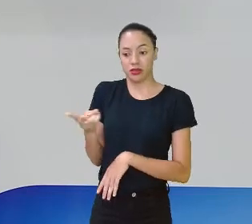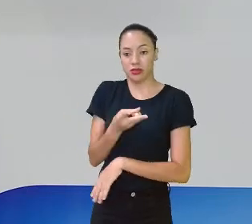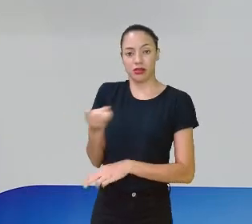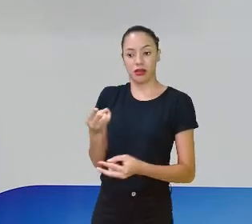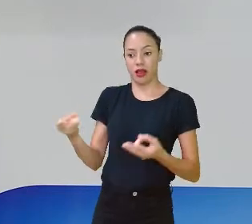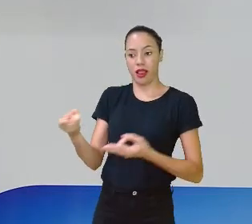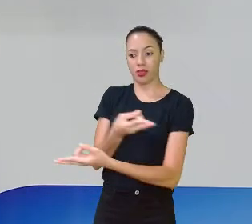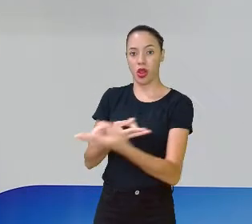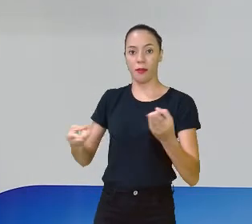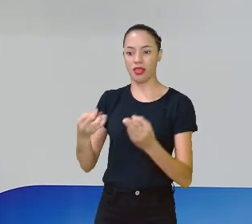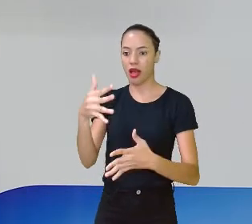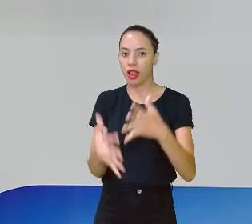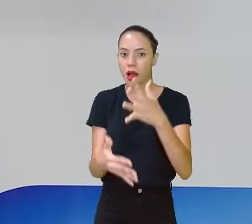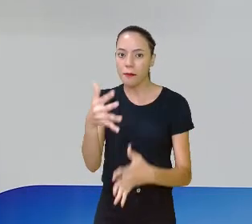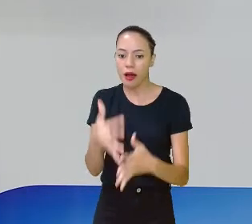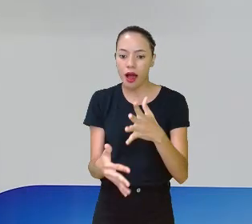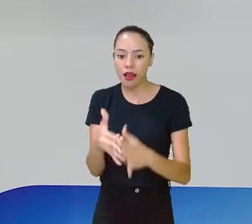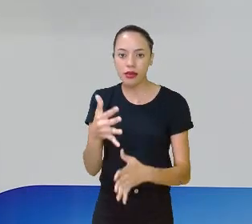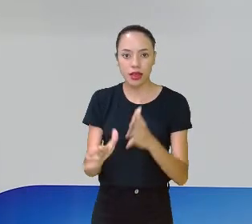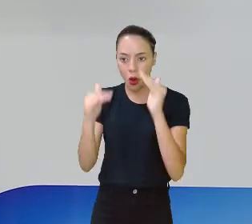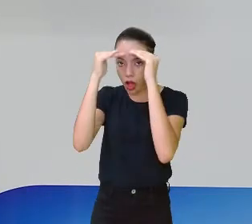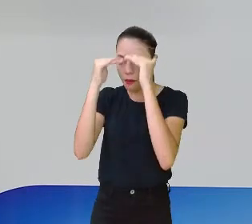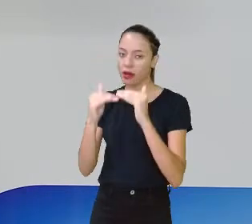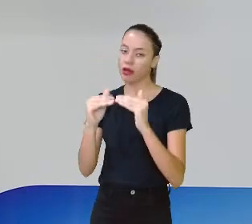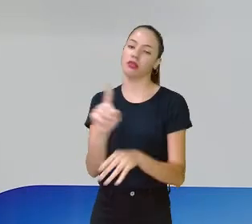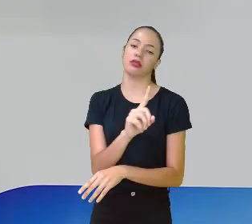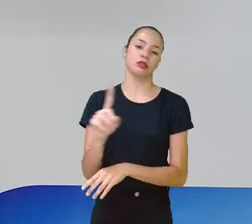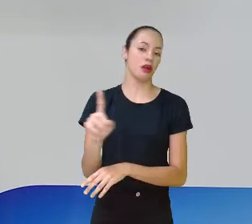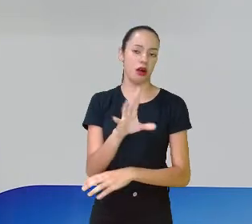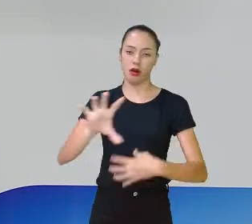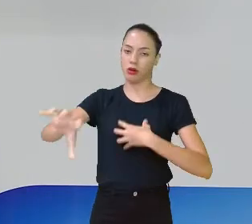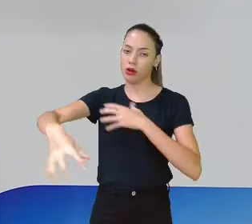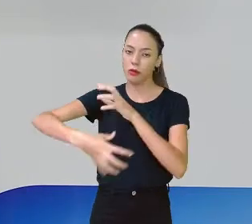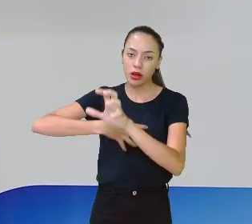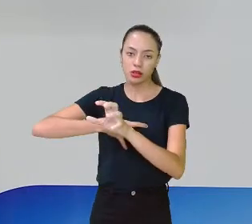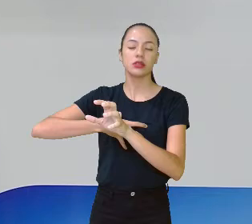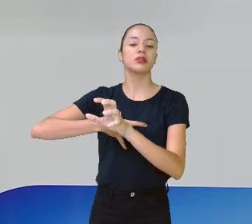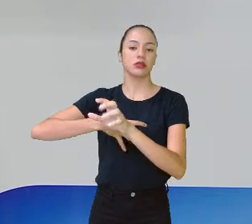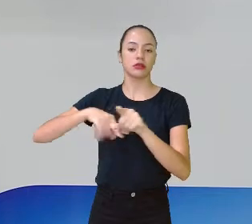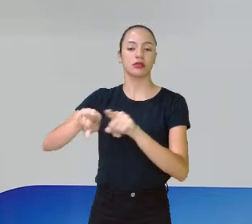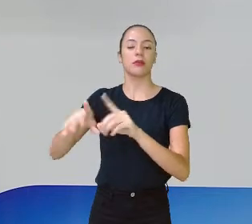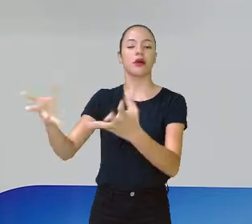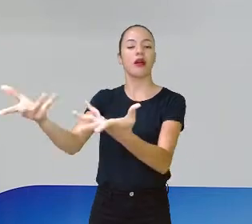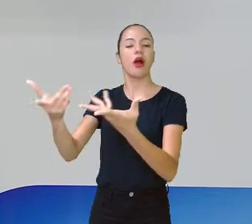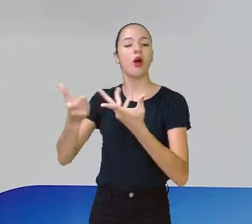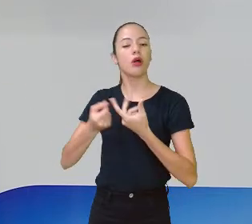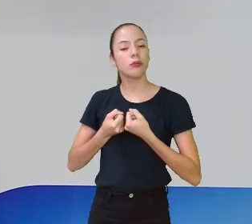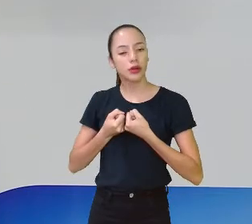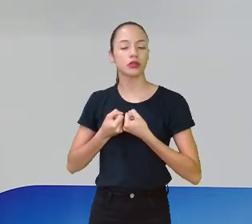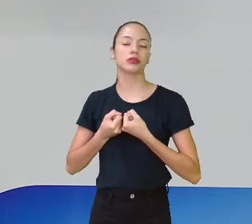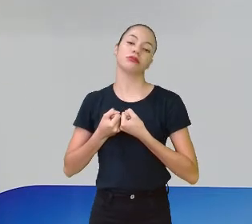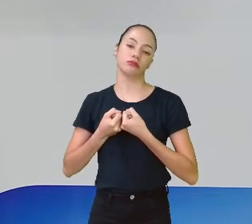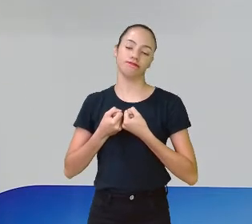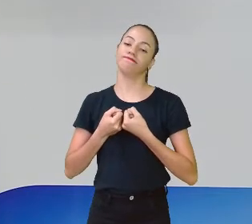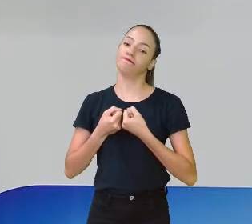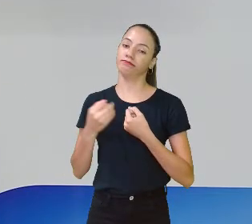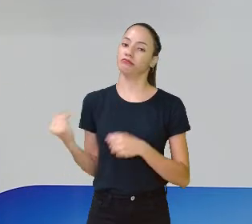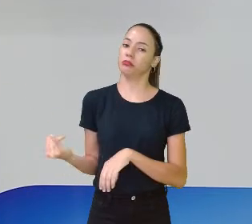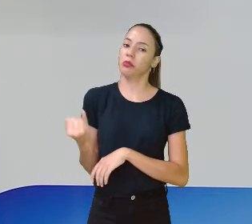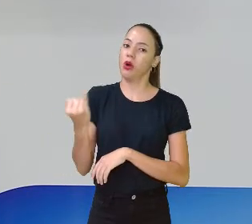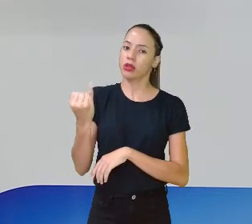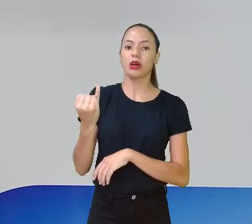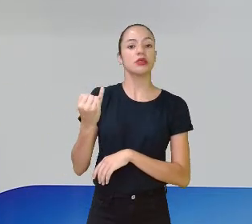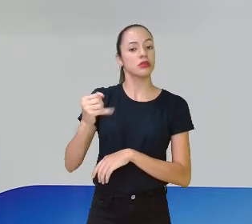seu trato, no seu respeito, na sua empatia, no seu acolhimento. Então, é importante